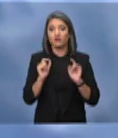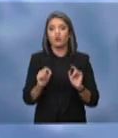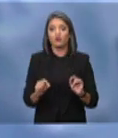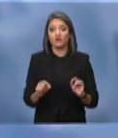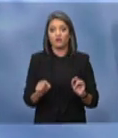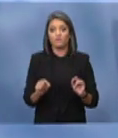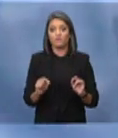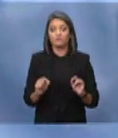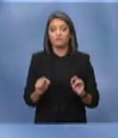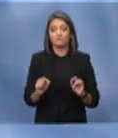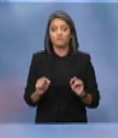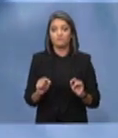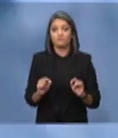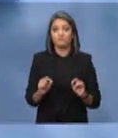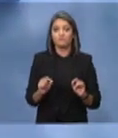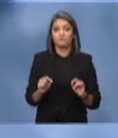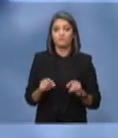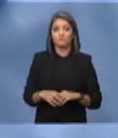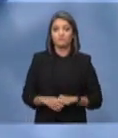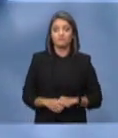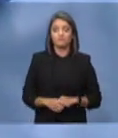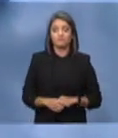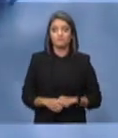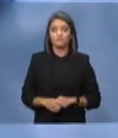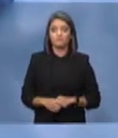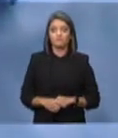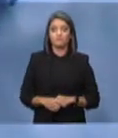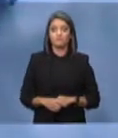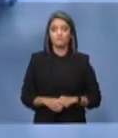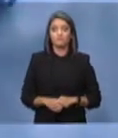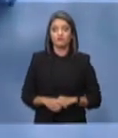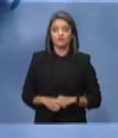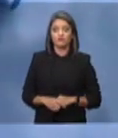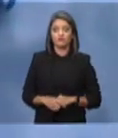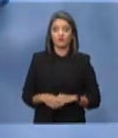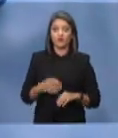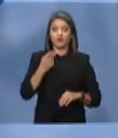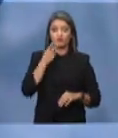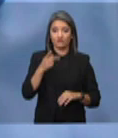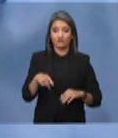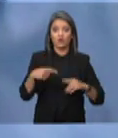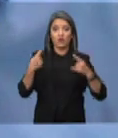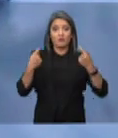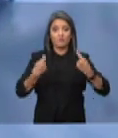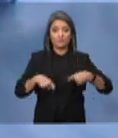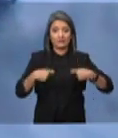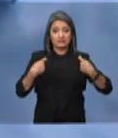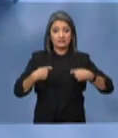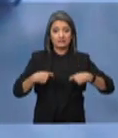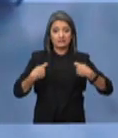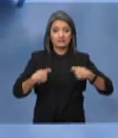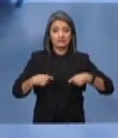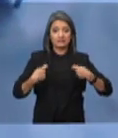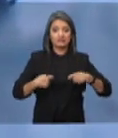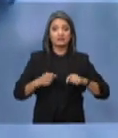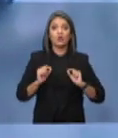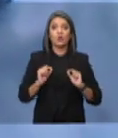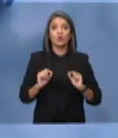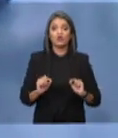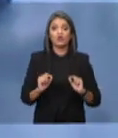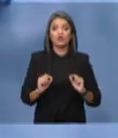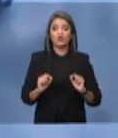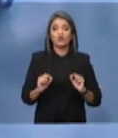ao final da minha sereia argumentou que é preciso Amanhã ele estará aí é preciso